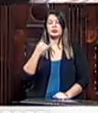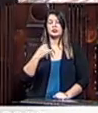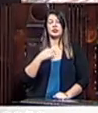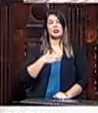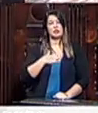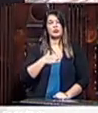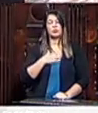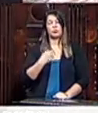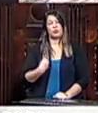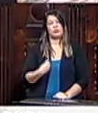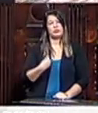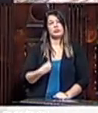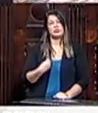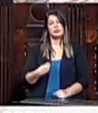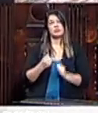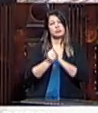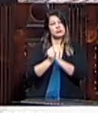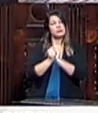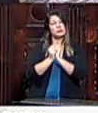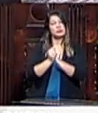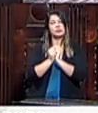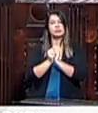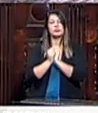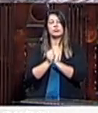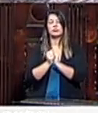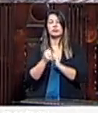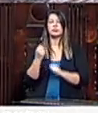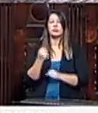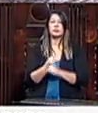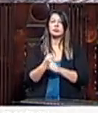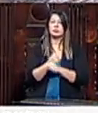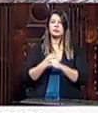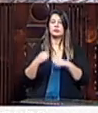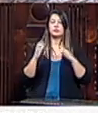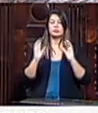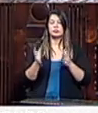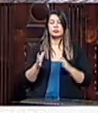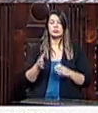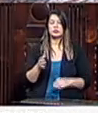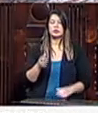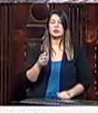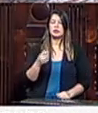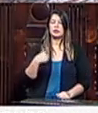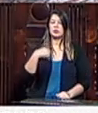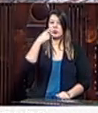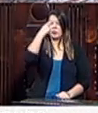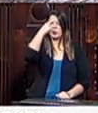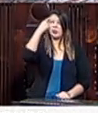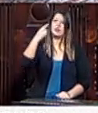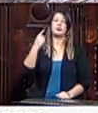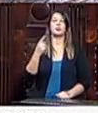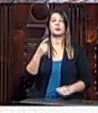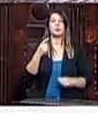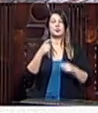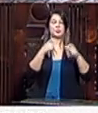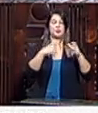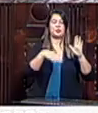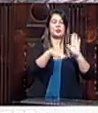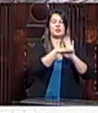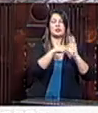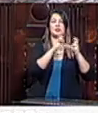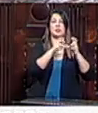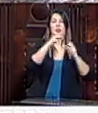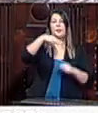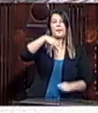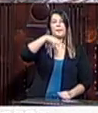presidente, durante muito tempo com uma das linhas aqui propostas, quando ainda existia deputado Eliomar Coelho, que era Miguel Pereira, que descia